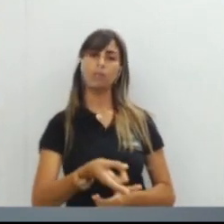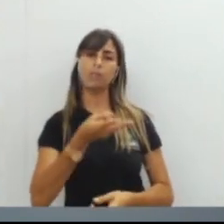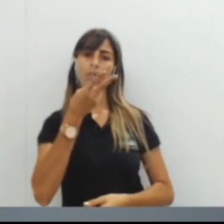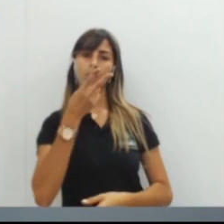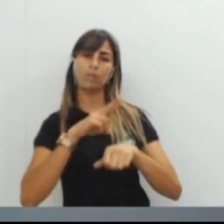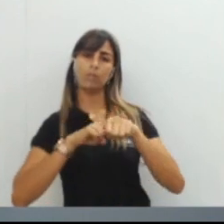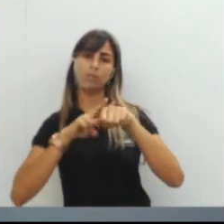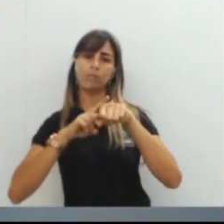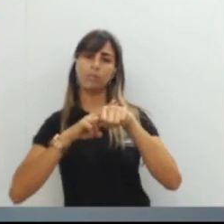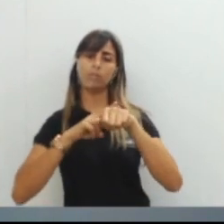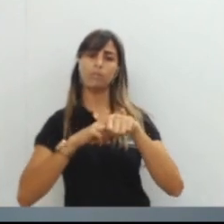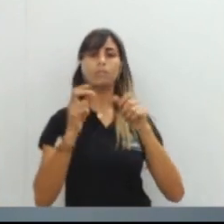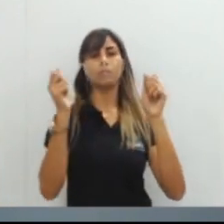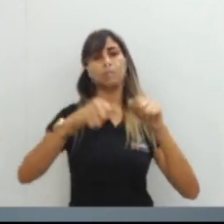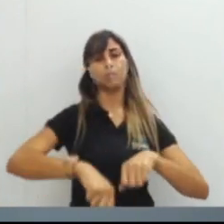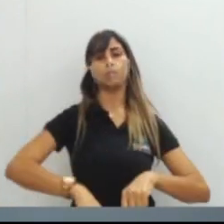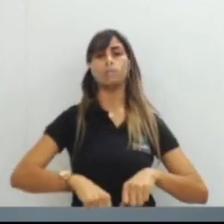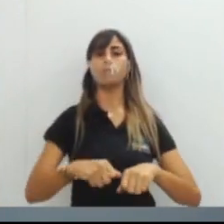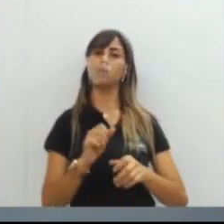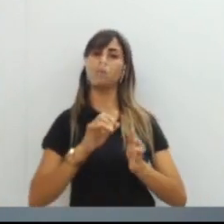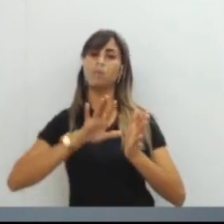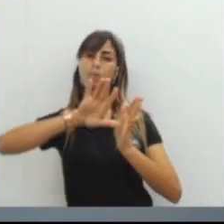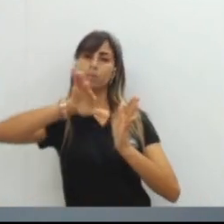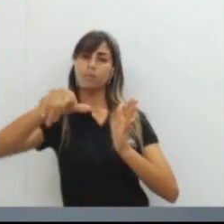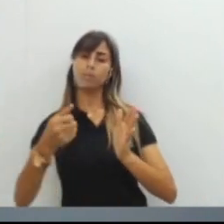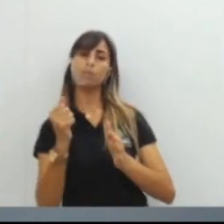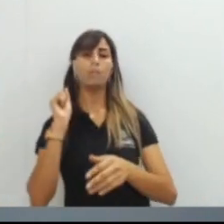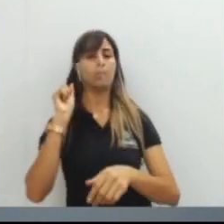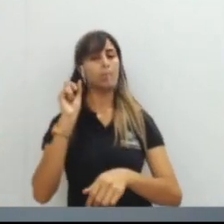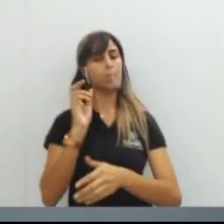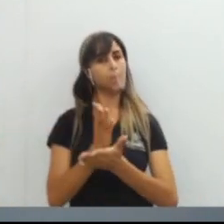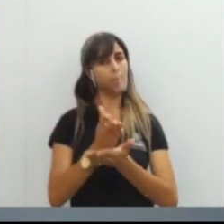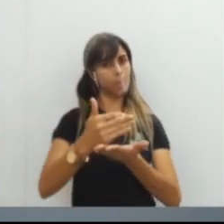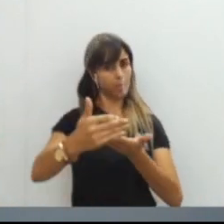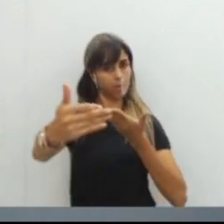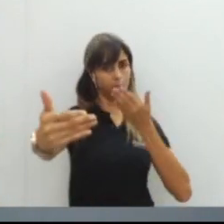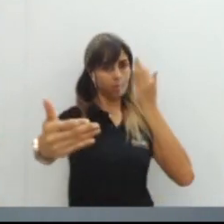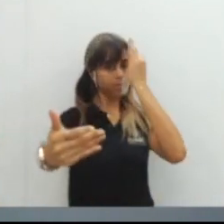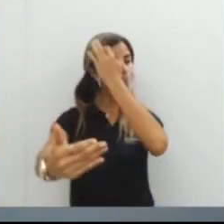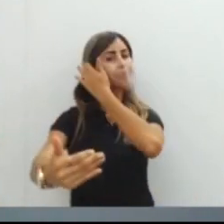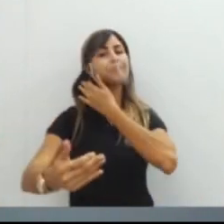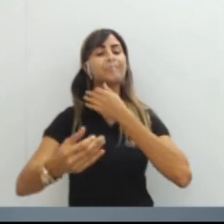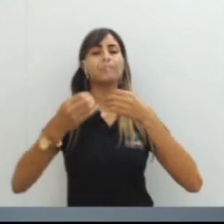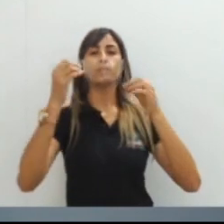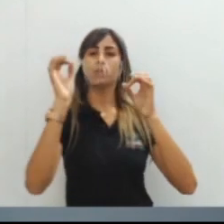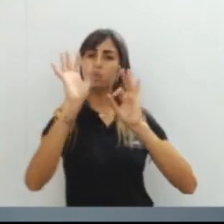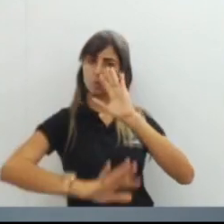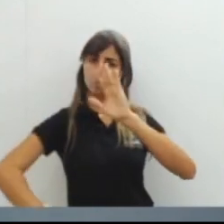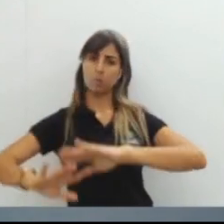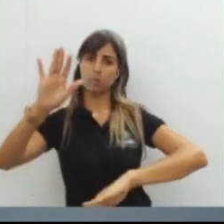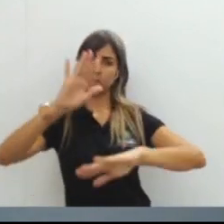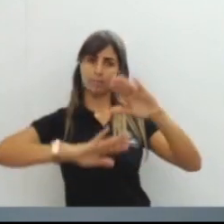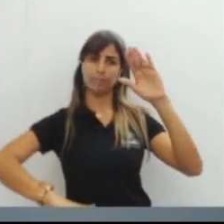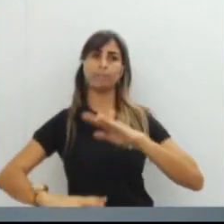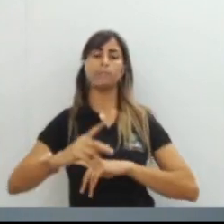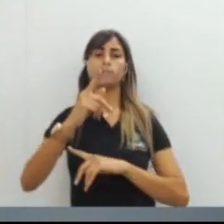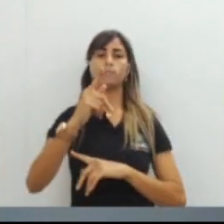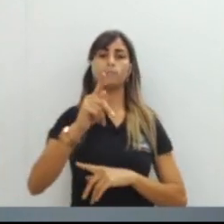conservação, eu posso consumir, mas eu tenho a obrigação de manter e recuperar. Na preservação, que